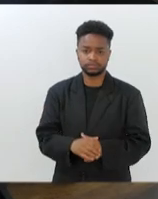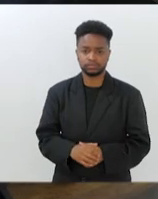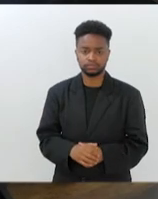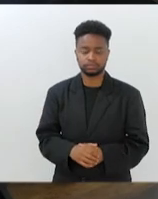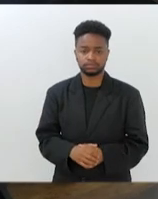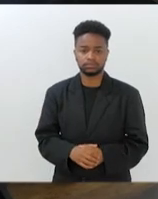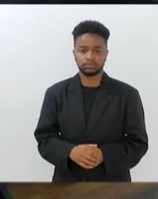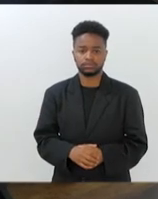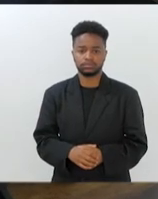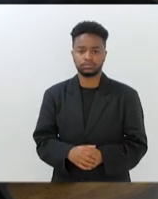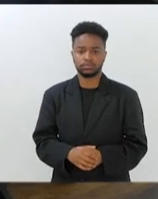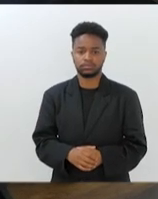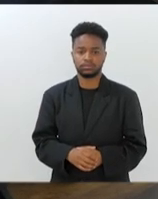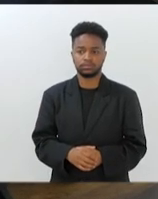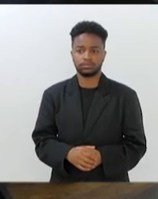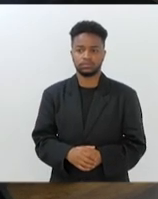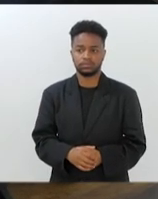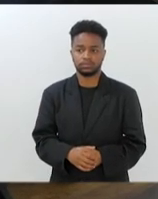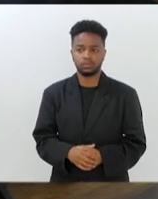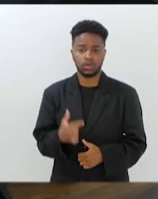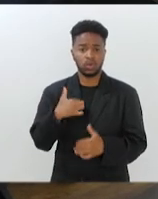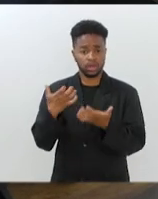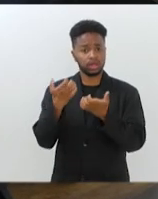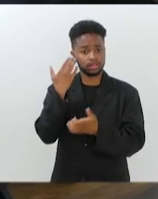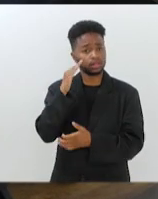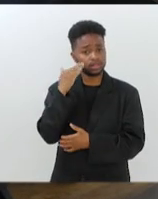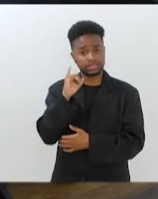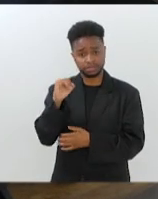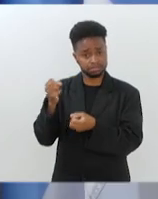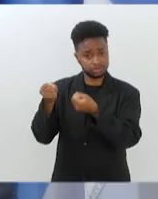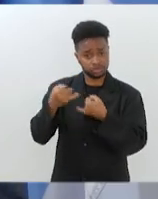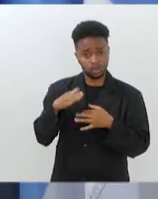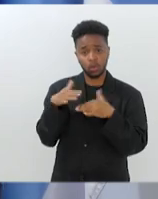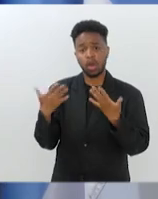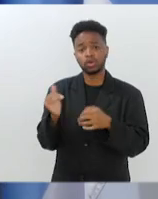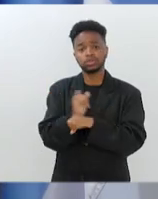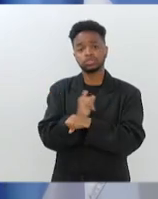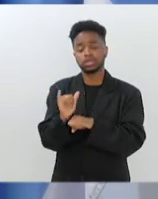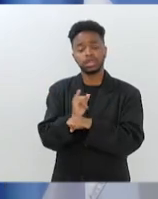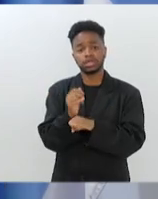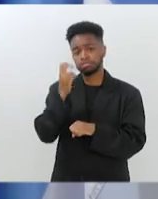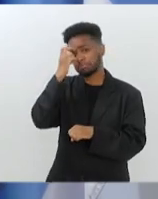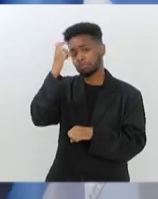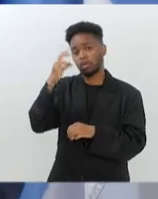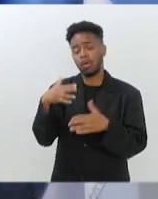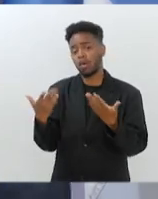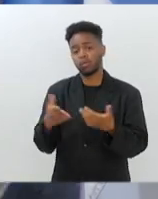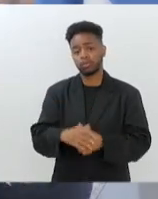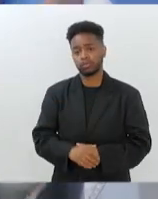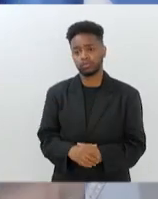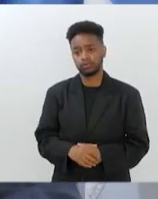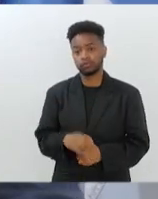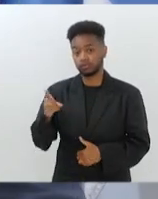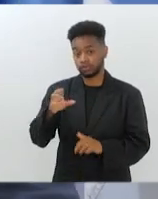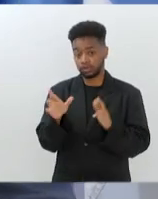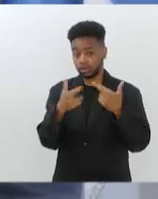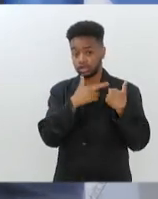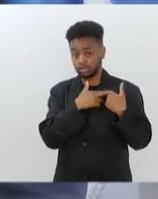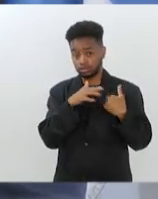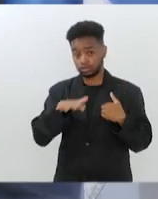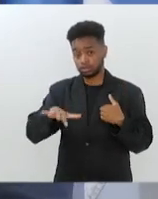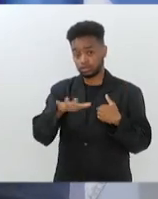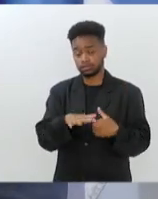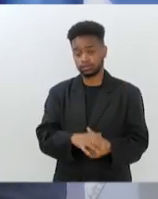podcast não queria entender senhora explicar qual estratégia é essa genial a senhora é responsável pelo pelo